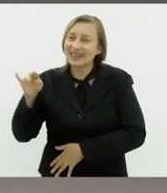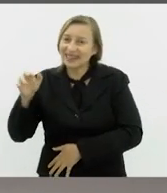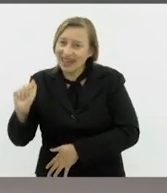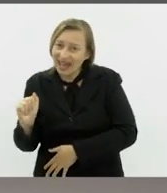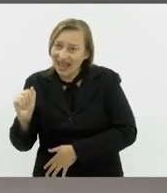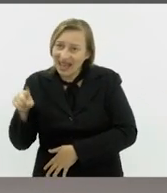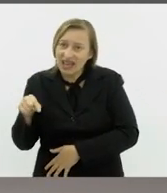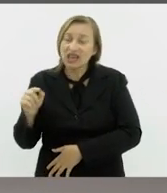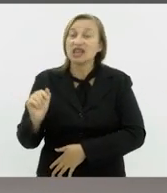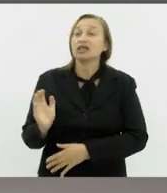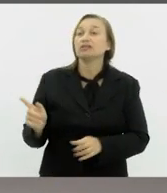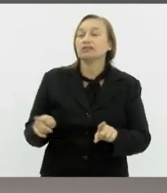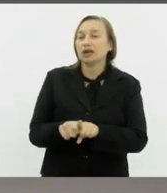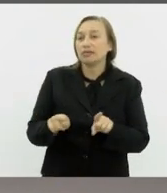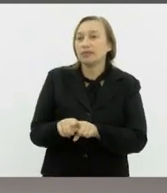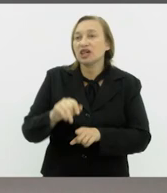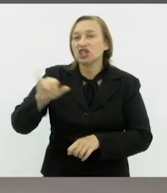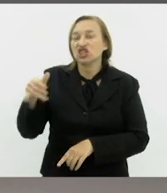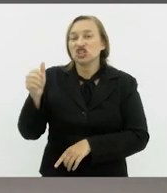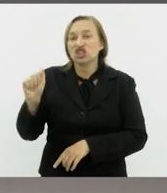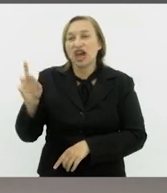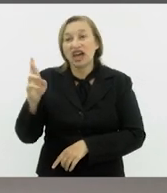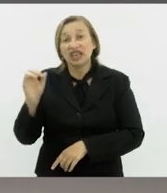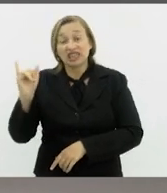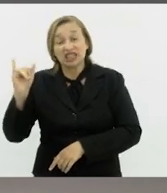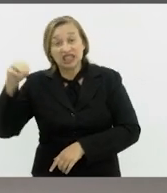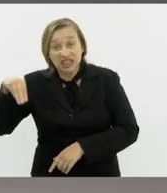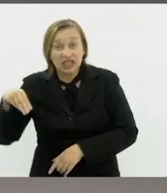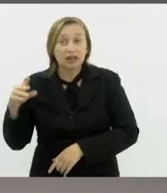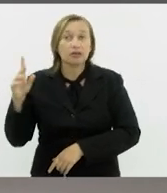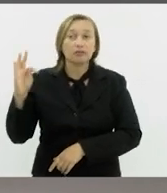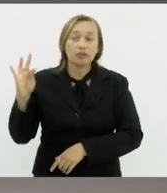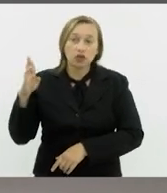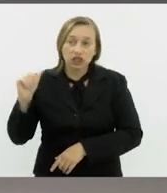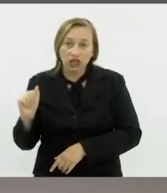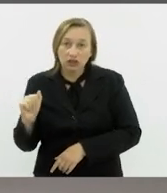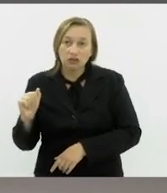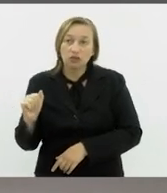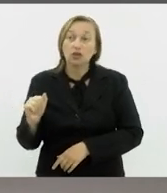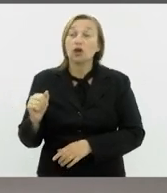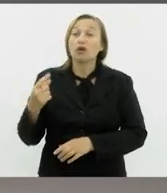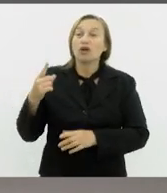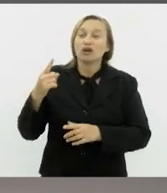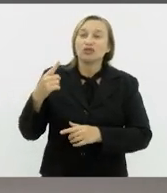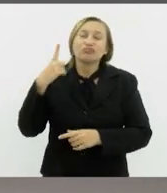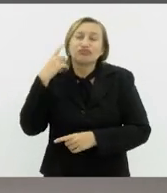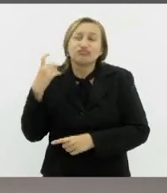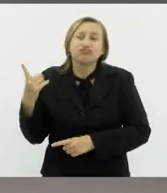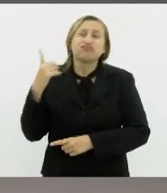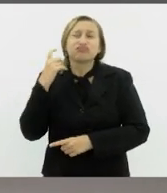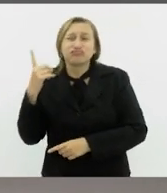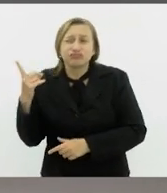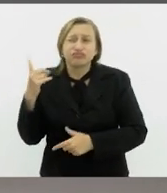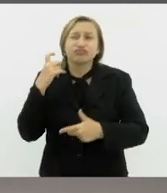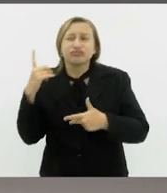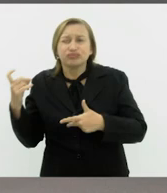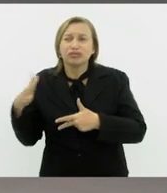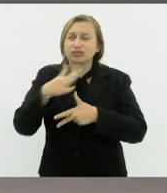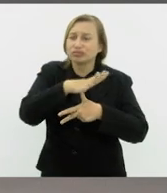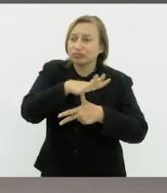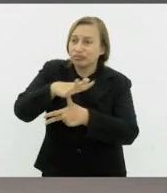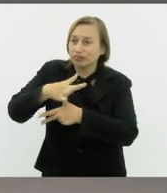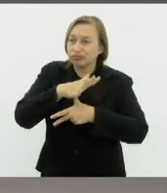ocasião pelo barulho, pelo ruído produzido pelos helicópteros que fazem voos panorâmicos em torno do Cristo